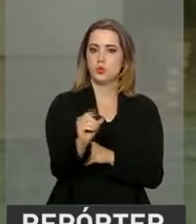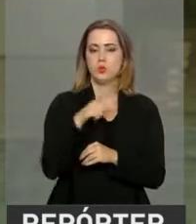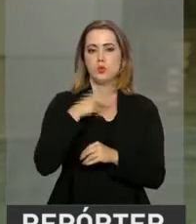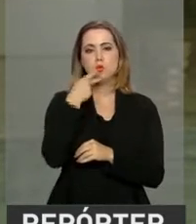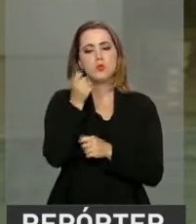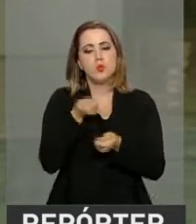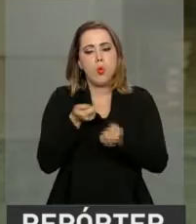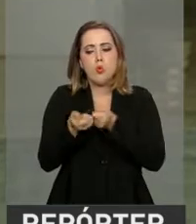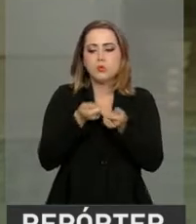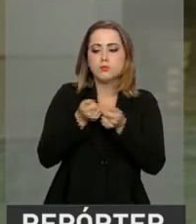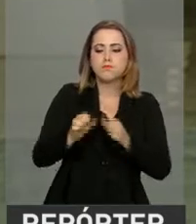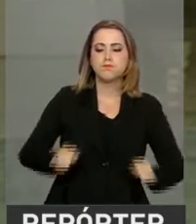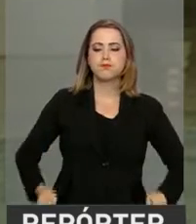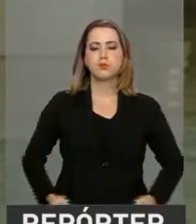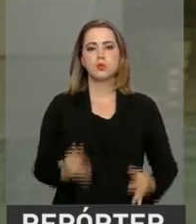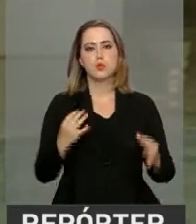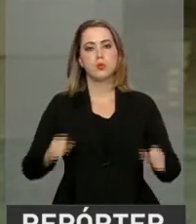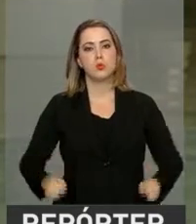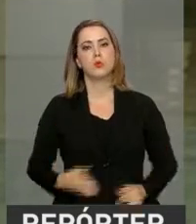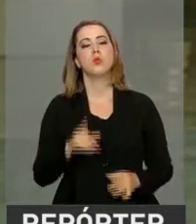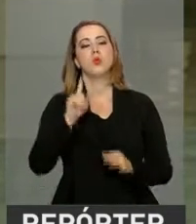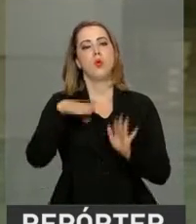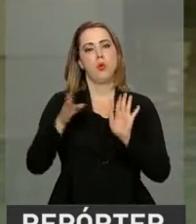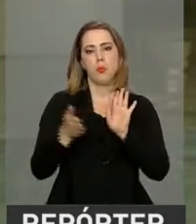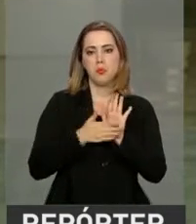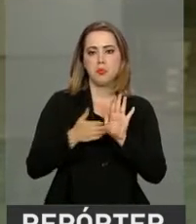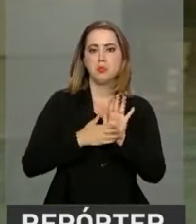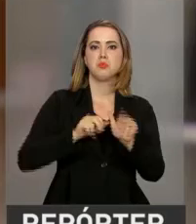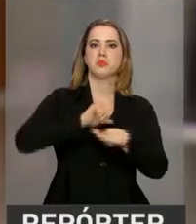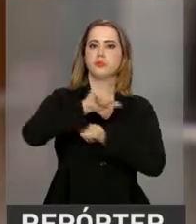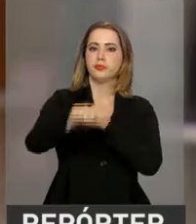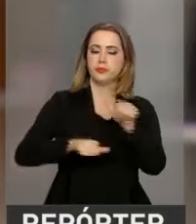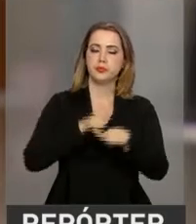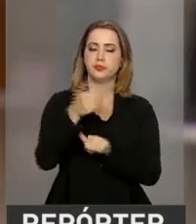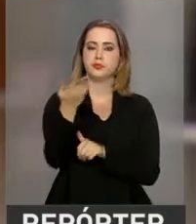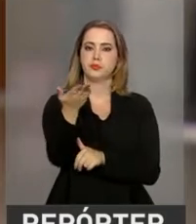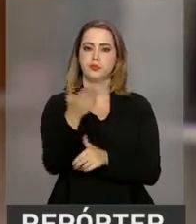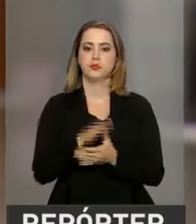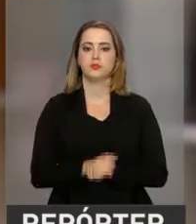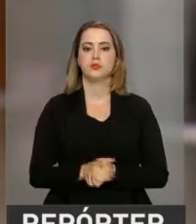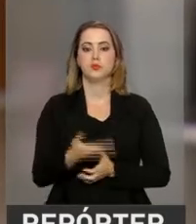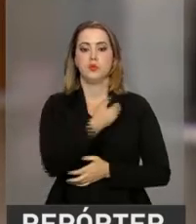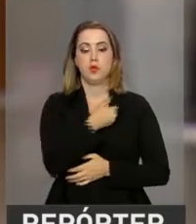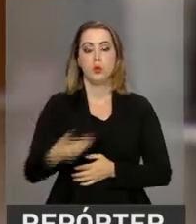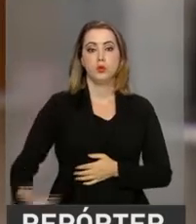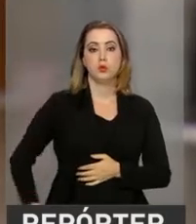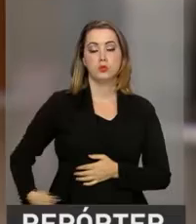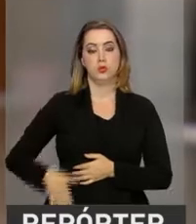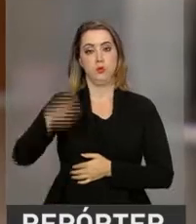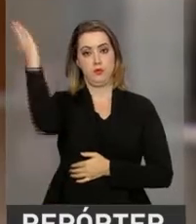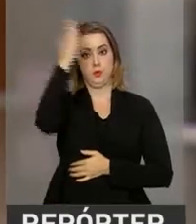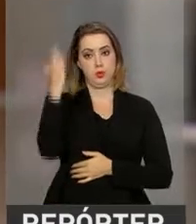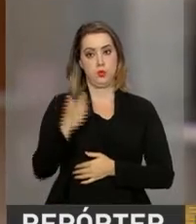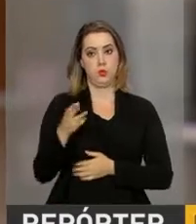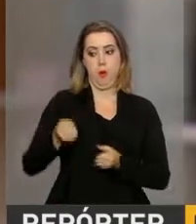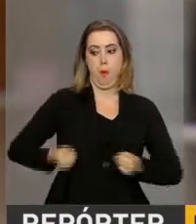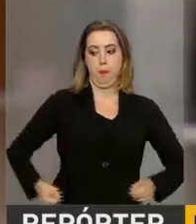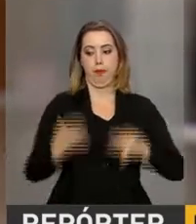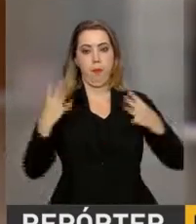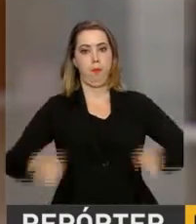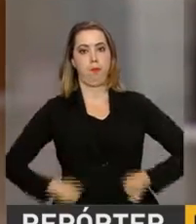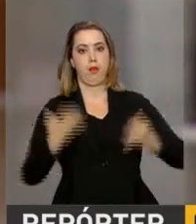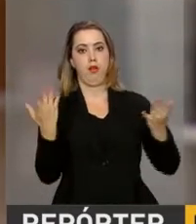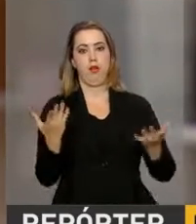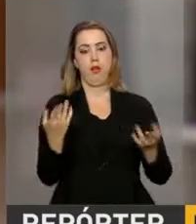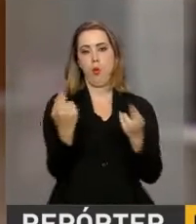gastos públicos é uma proposta transformadora. O governo brasileiro gastou mais do que arrecadou. É como